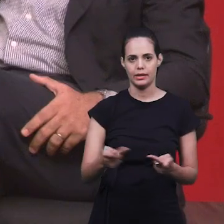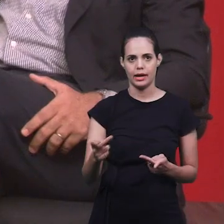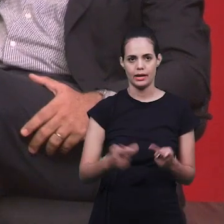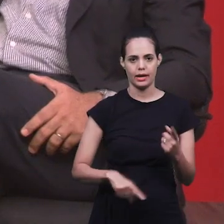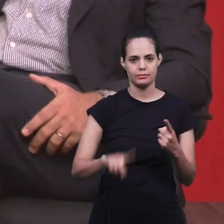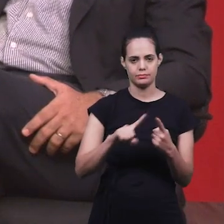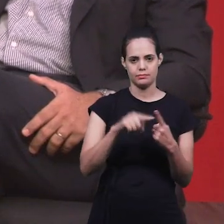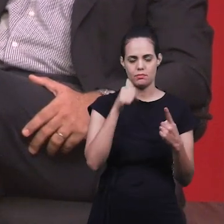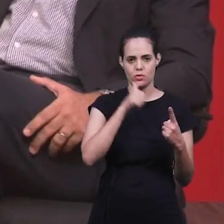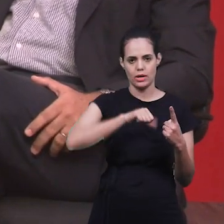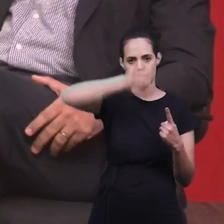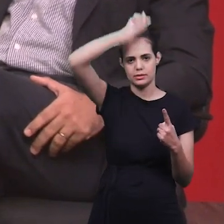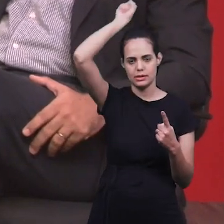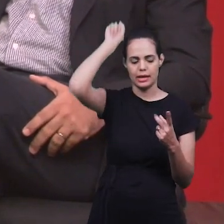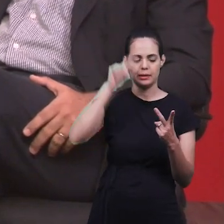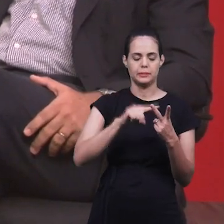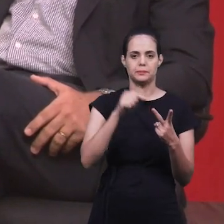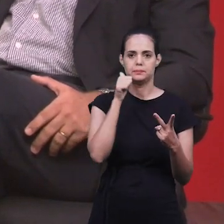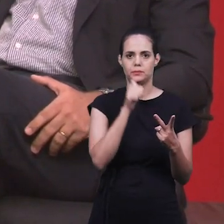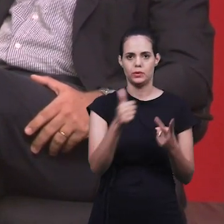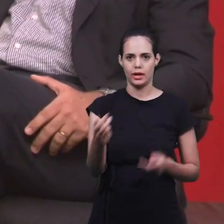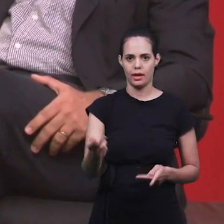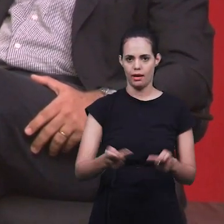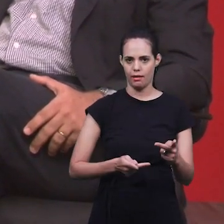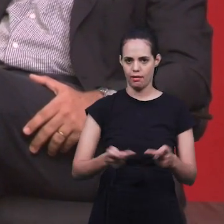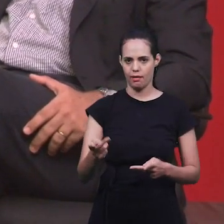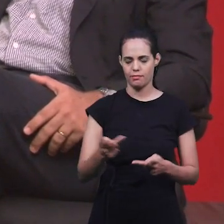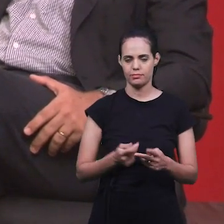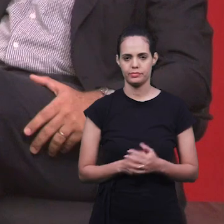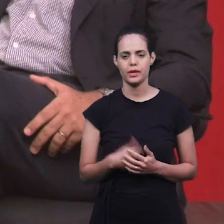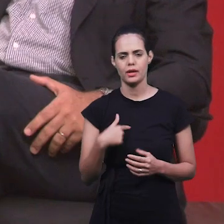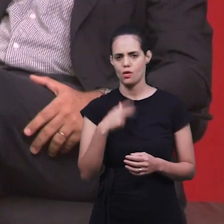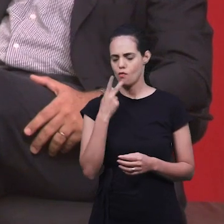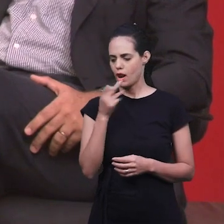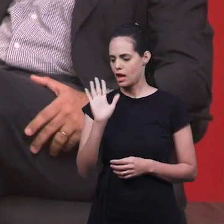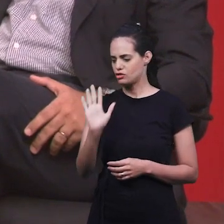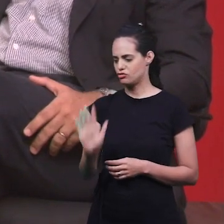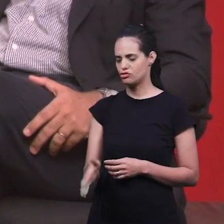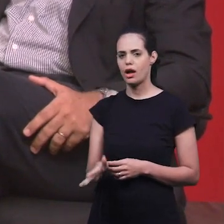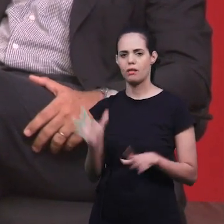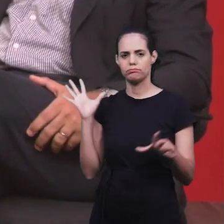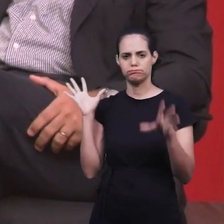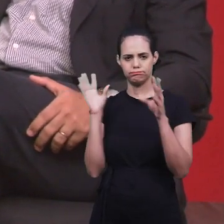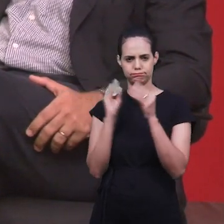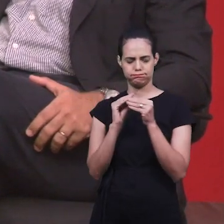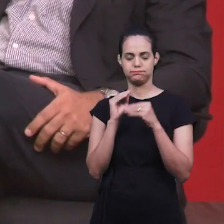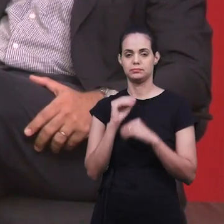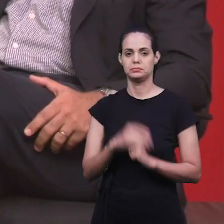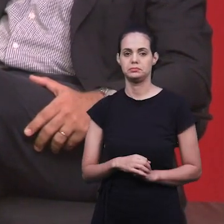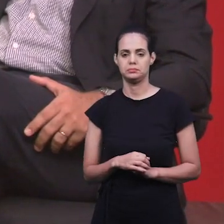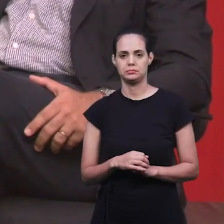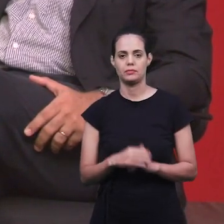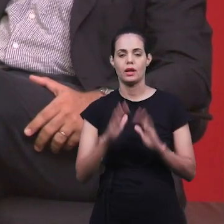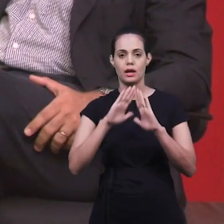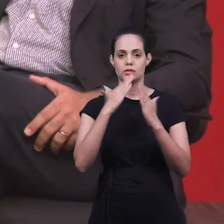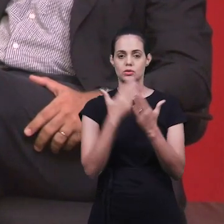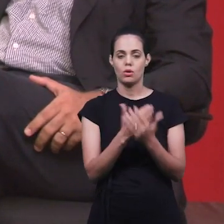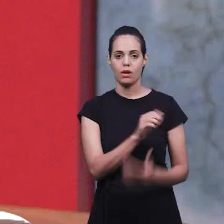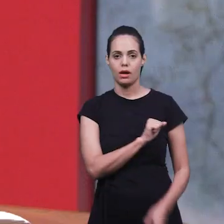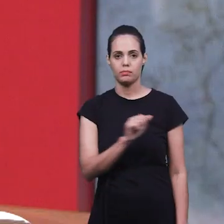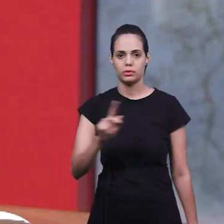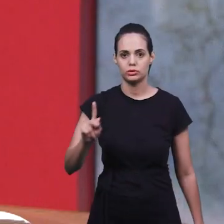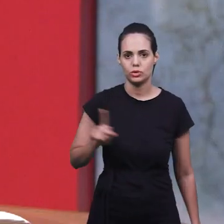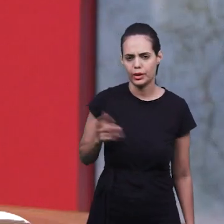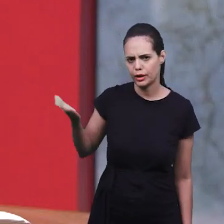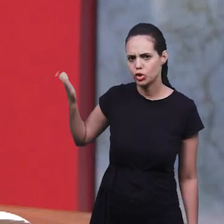Agar, exatamente. Queria só, em apoio às palavras que já foram ditas aqui, que o